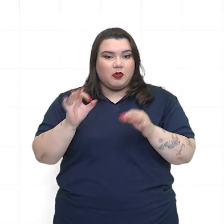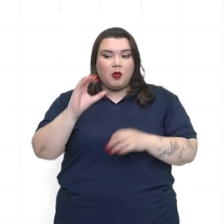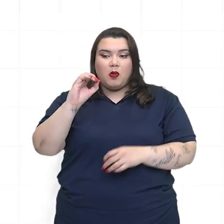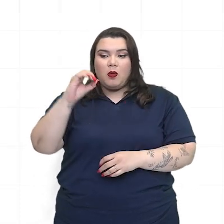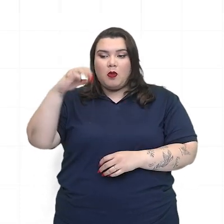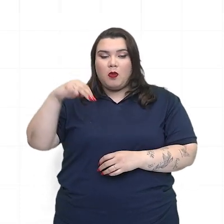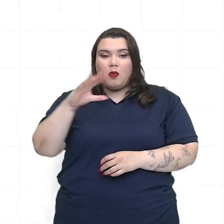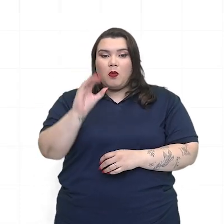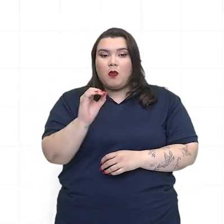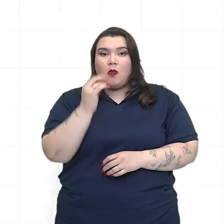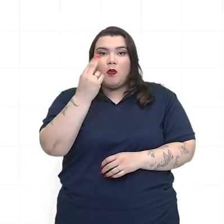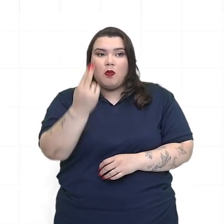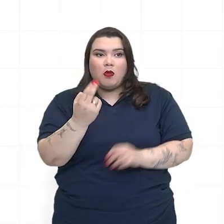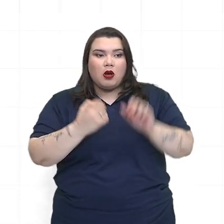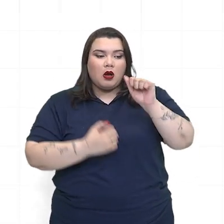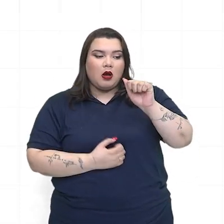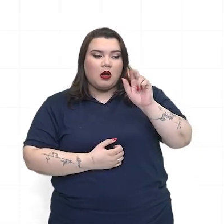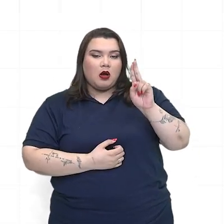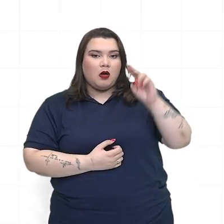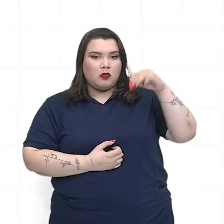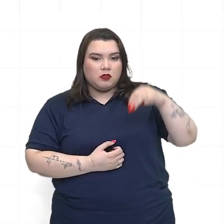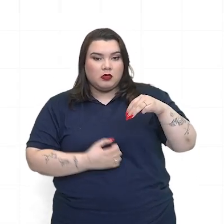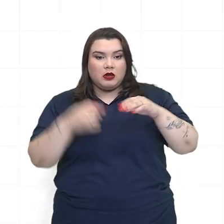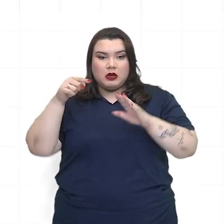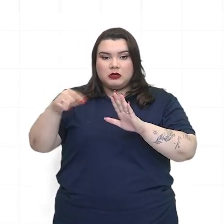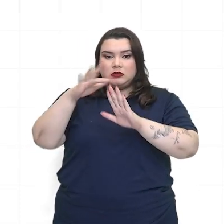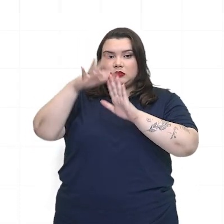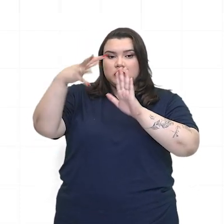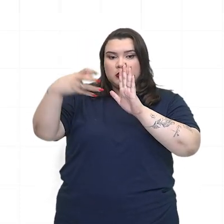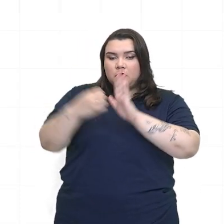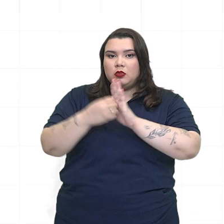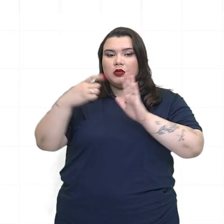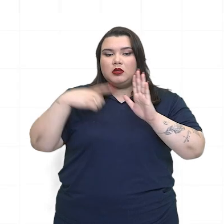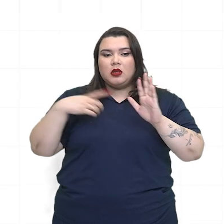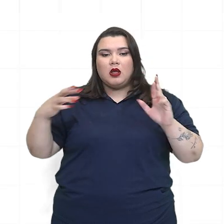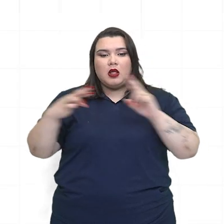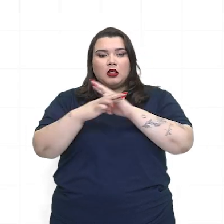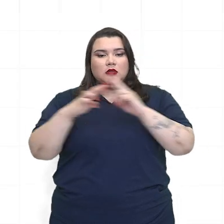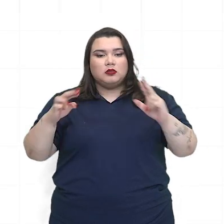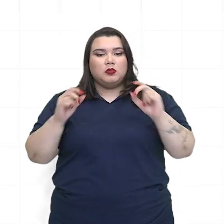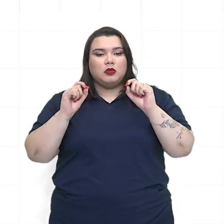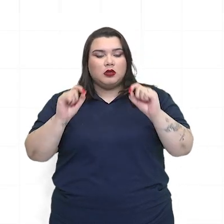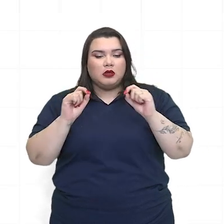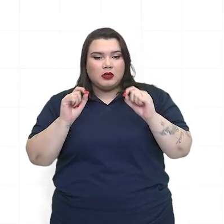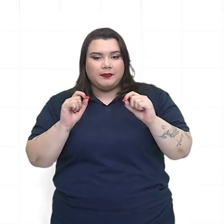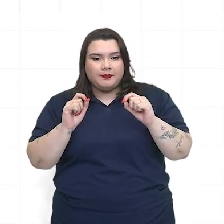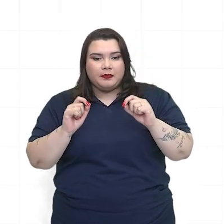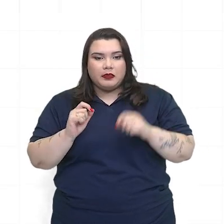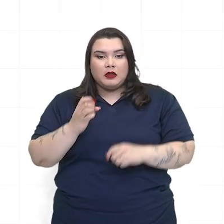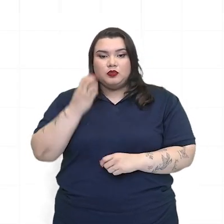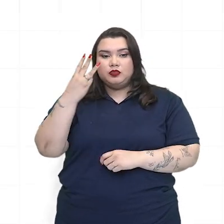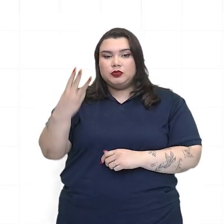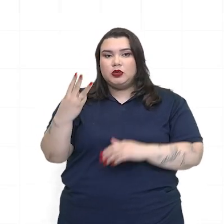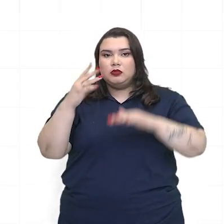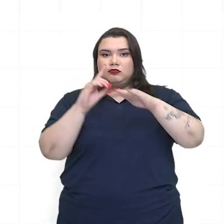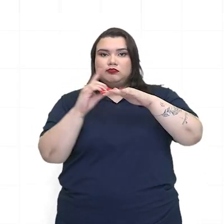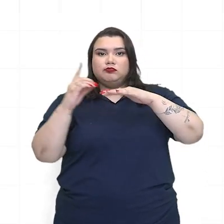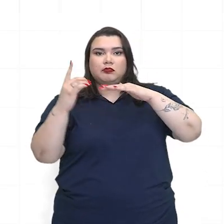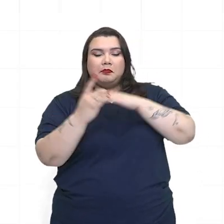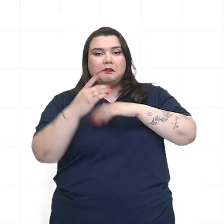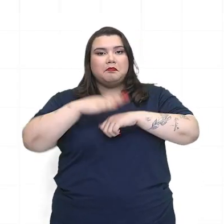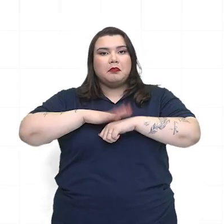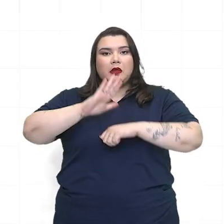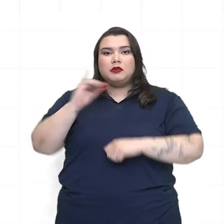ou ainda Aum. Este símbolo está associado com a invocação das 3